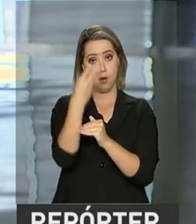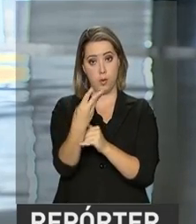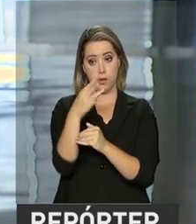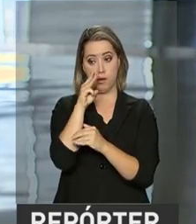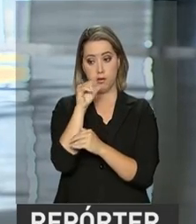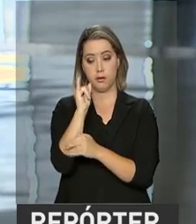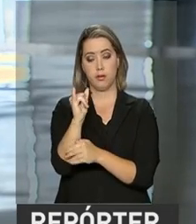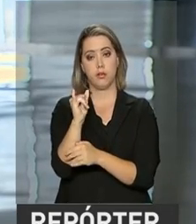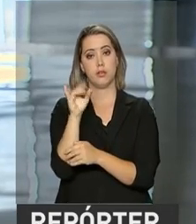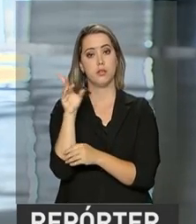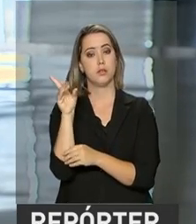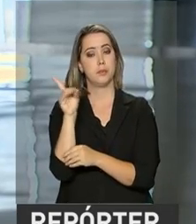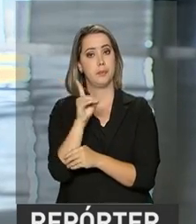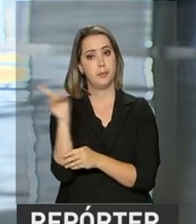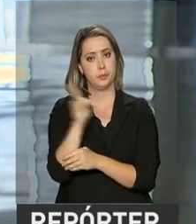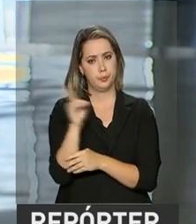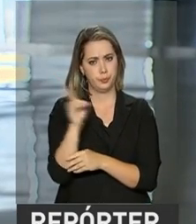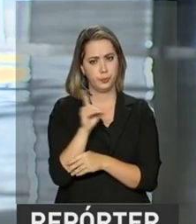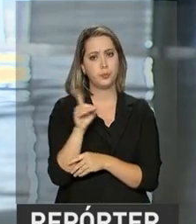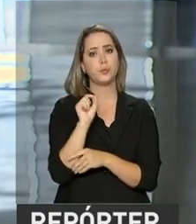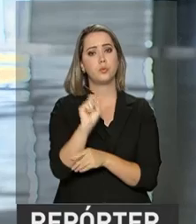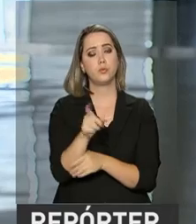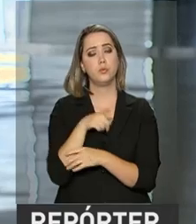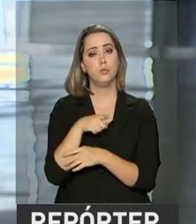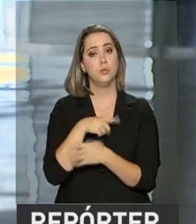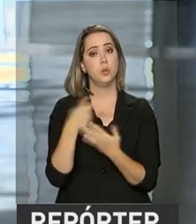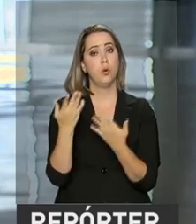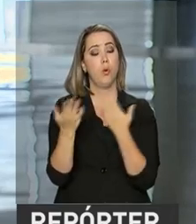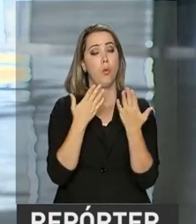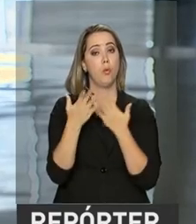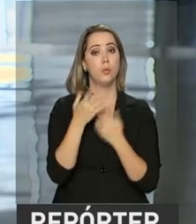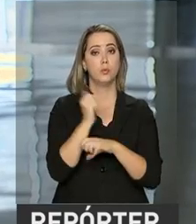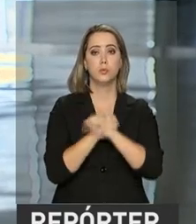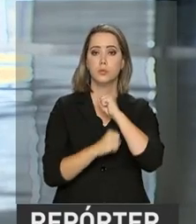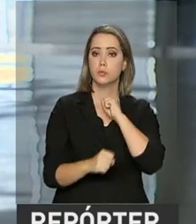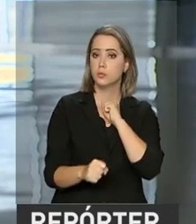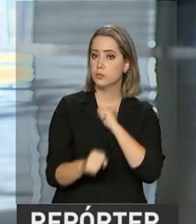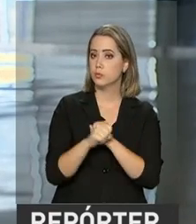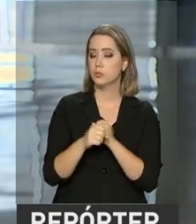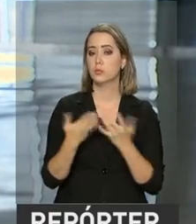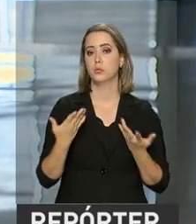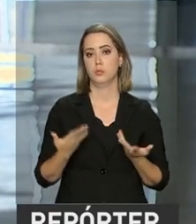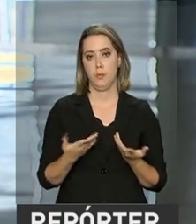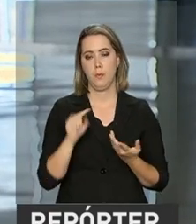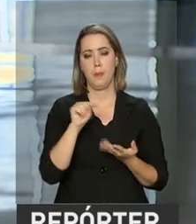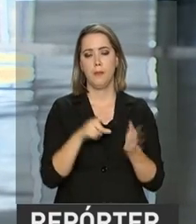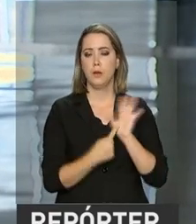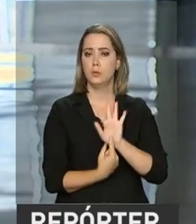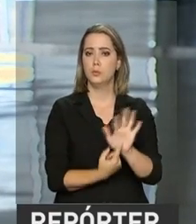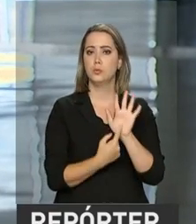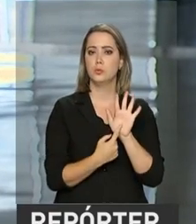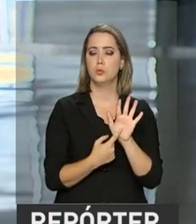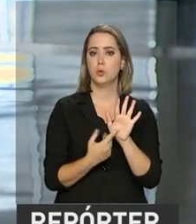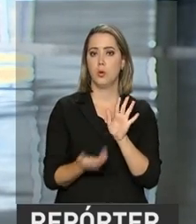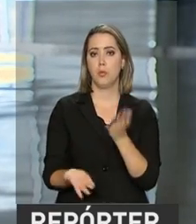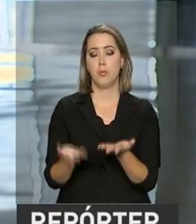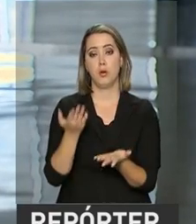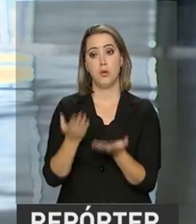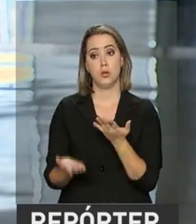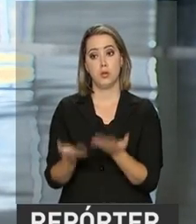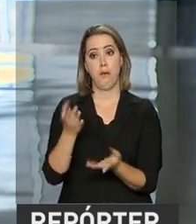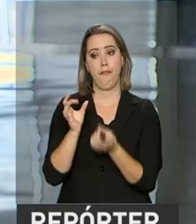bilhões e 150 Milhões de Dólares em relação a 2016 o que mostra que o setor